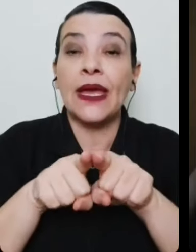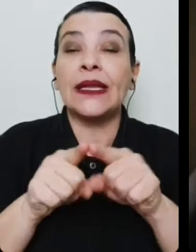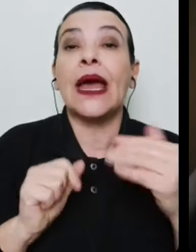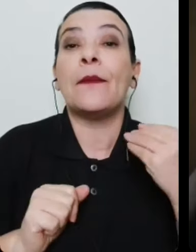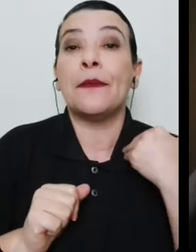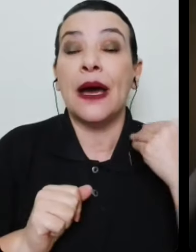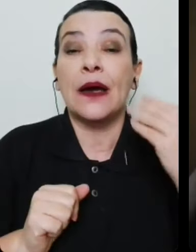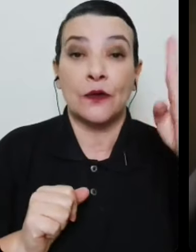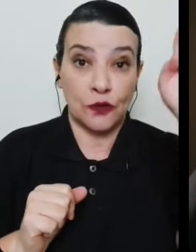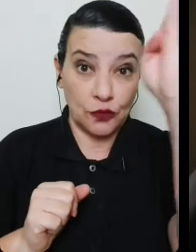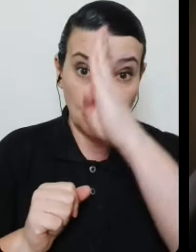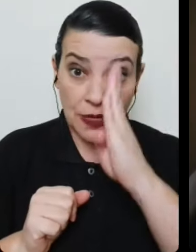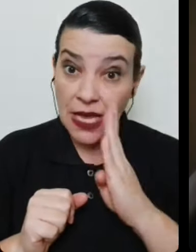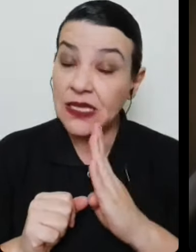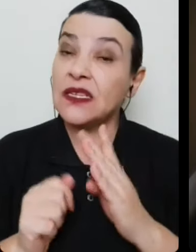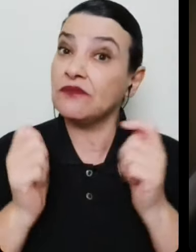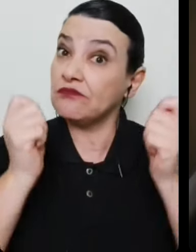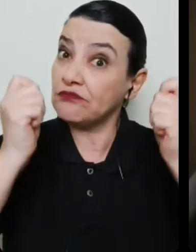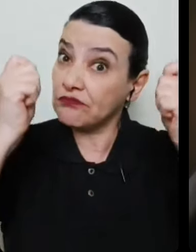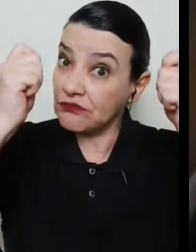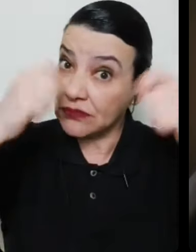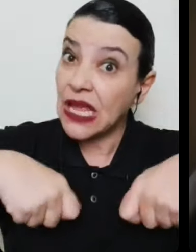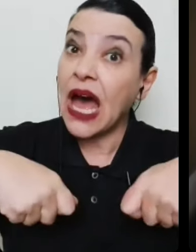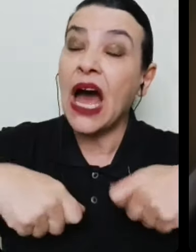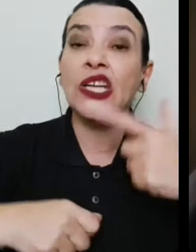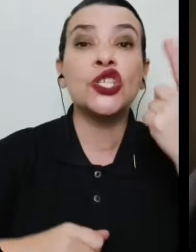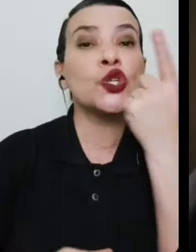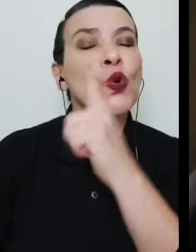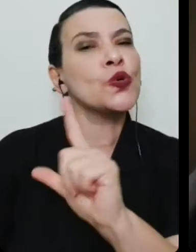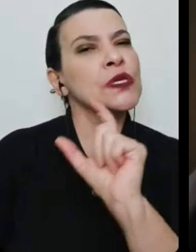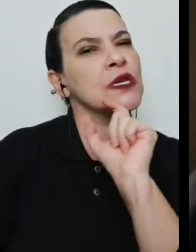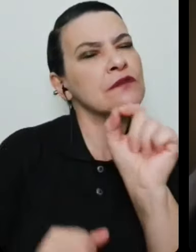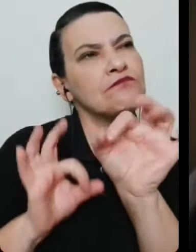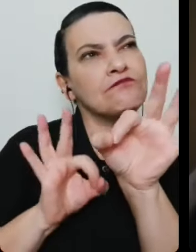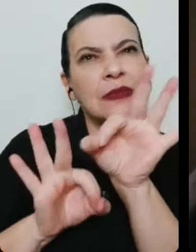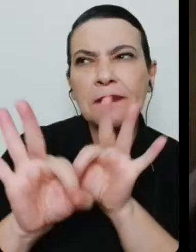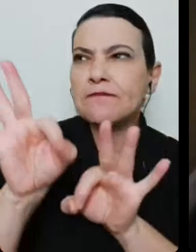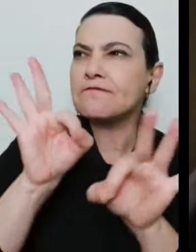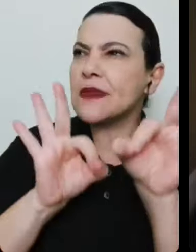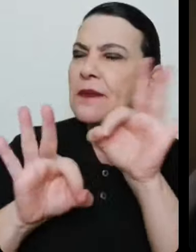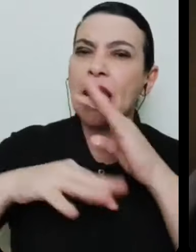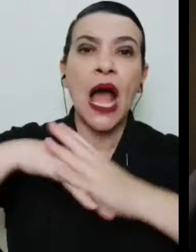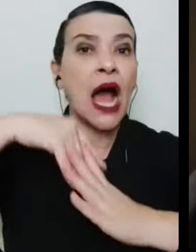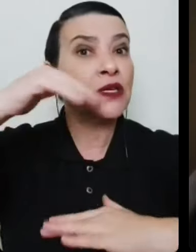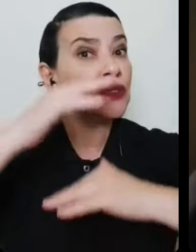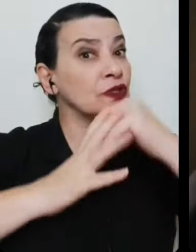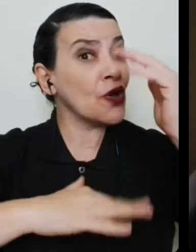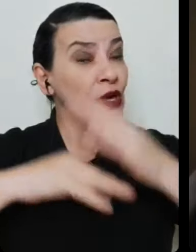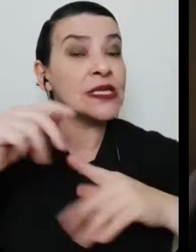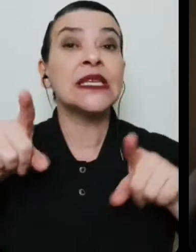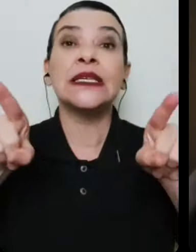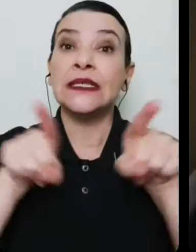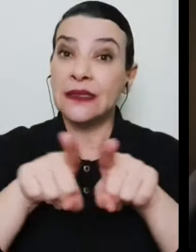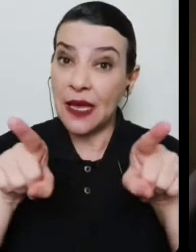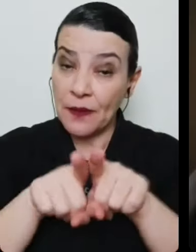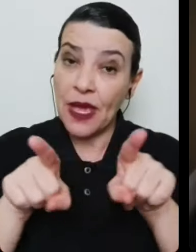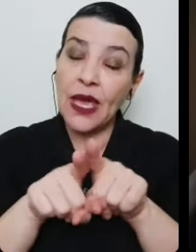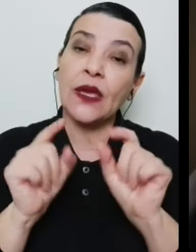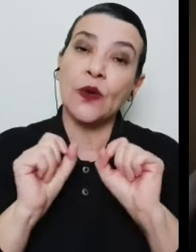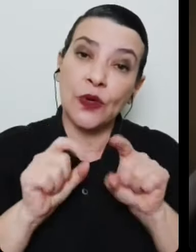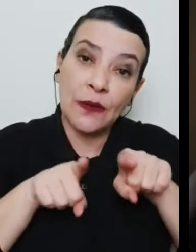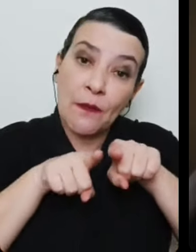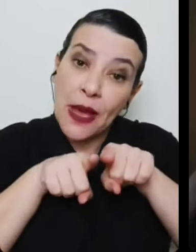está possibilitando que a gente faça uma série de ações, inclusive ações que correm em paralelo àquilo que é a